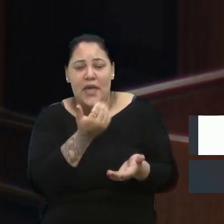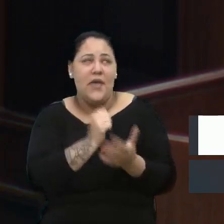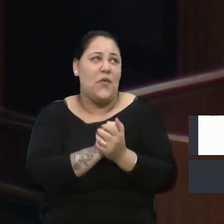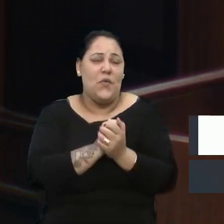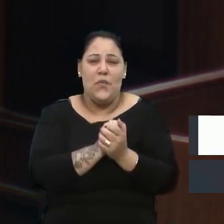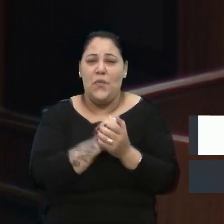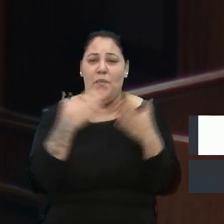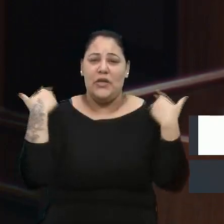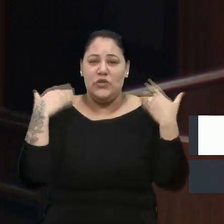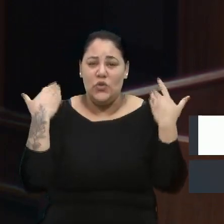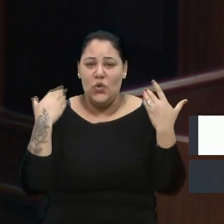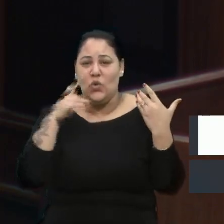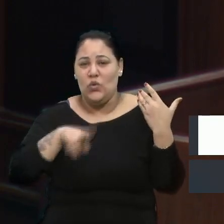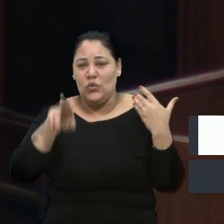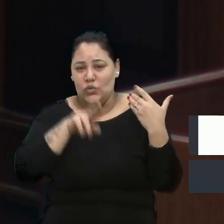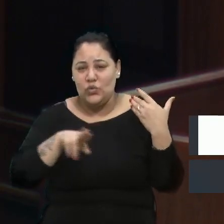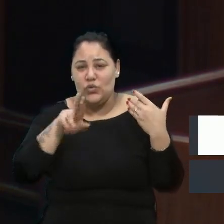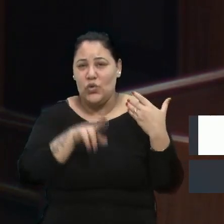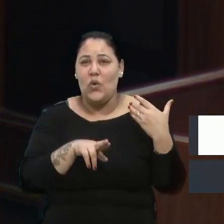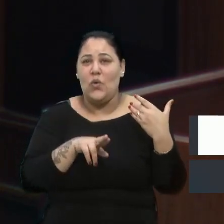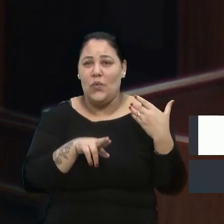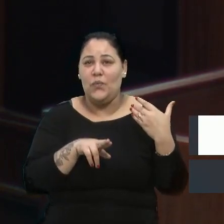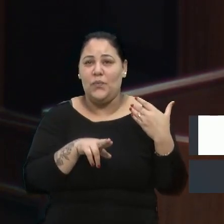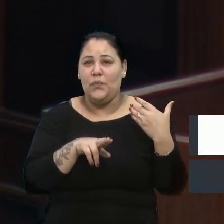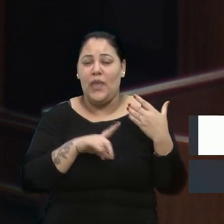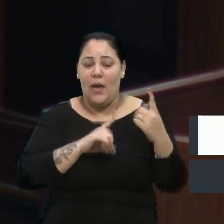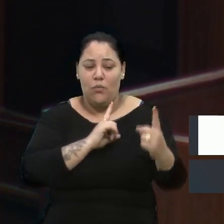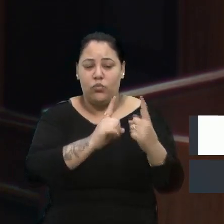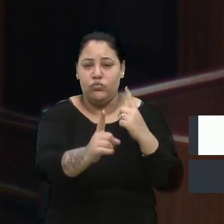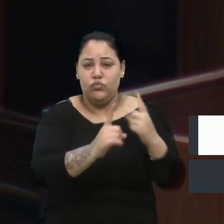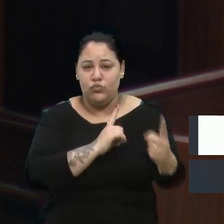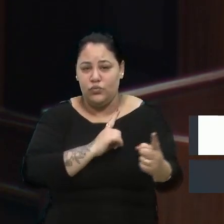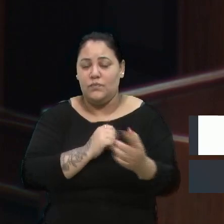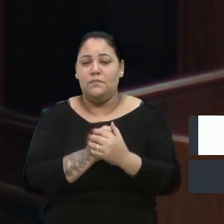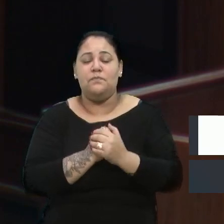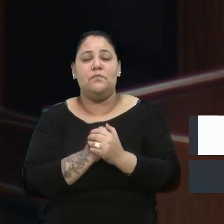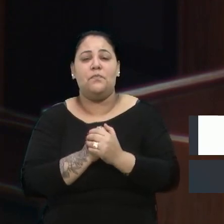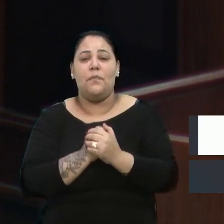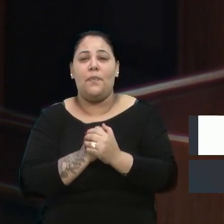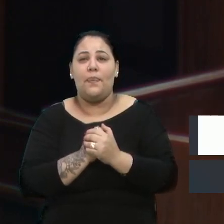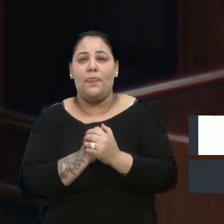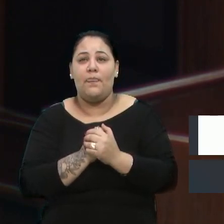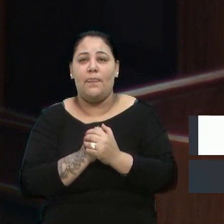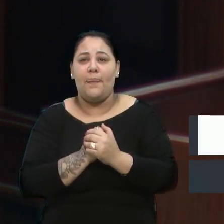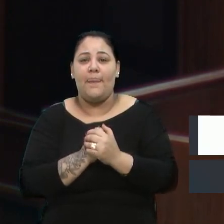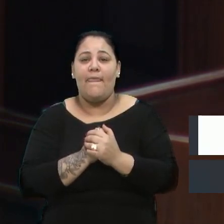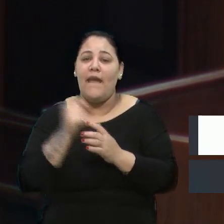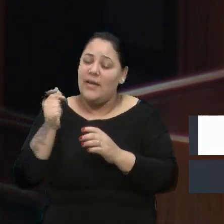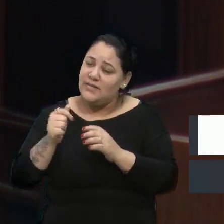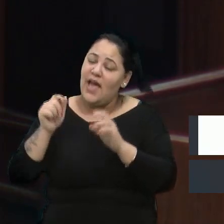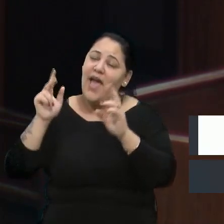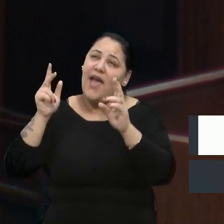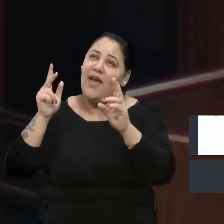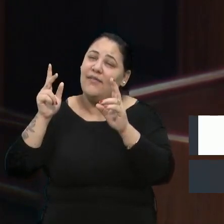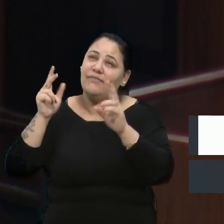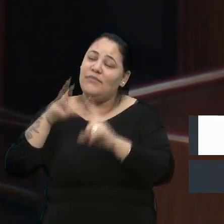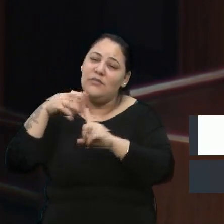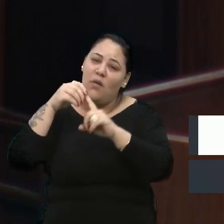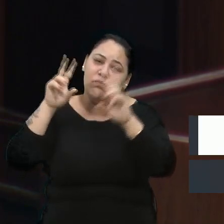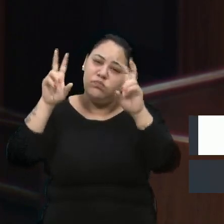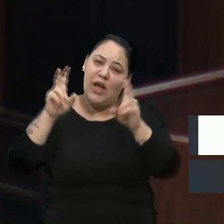brincadeiras. Dá essa leveza aqui para essa casa. Não, e conversando com outros vereadores aqui, o vereador Cadori já falou, o vereador Lucas já falou, e